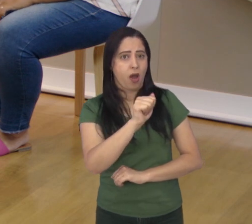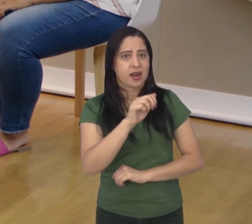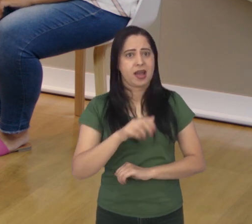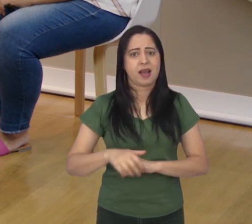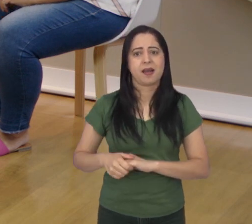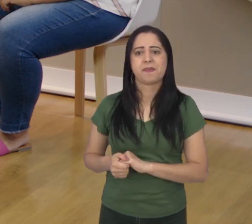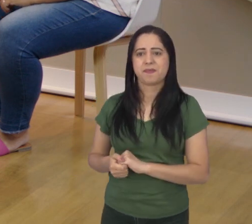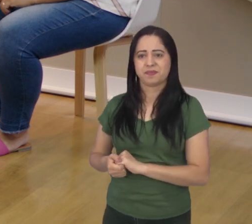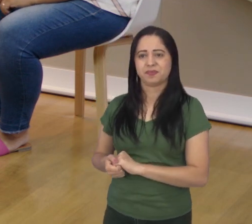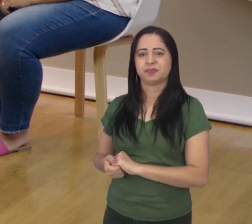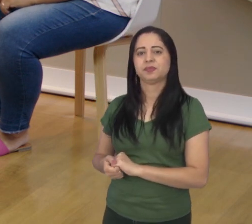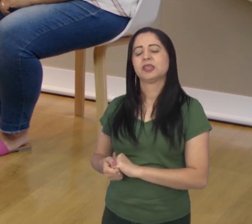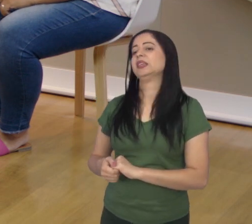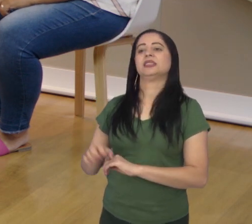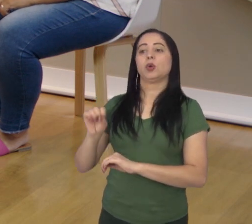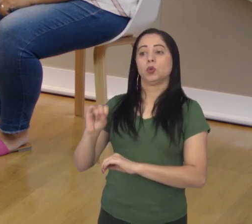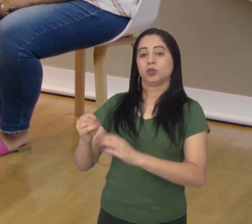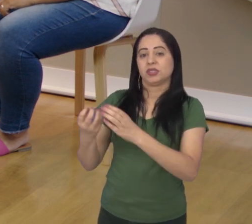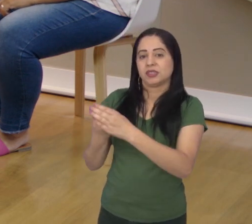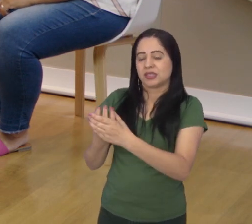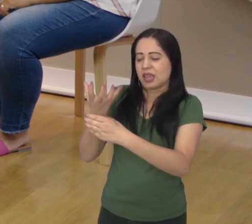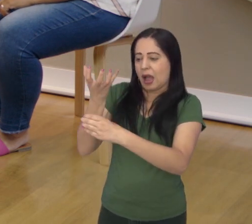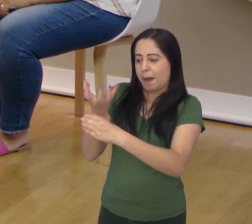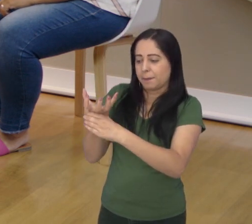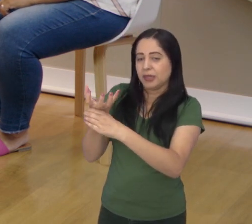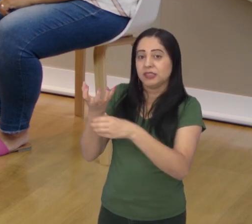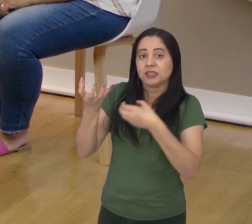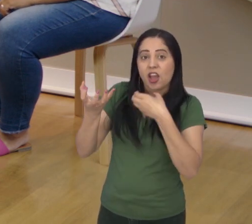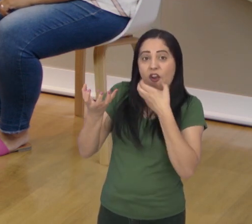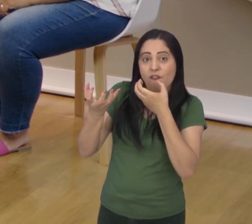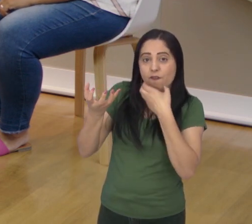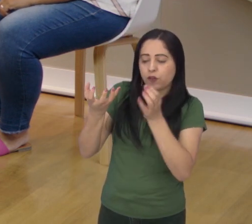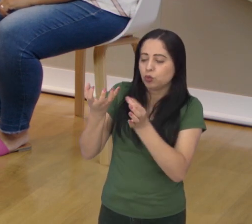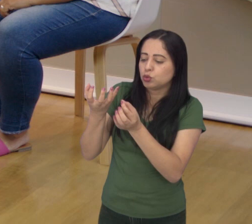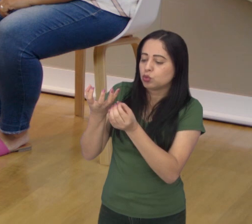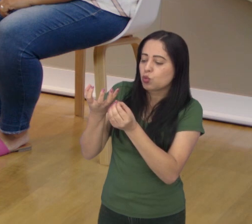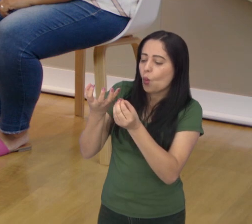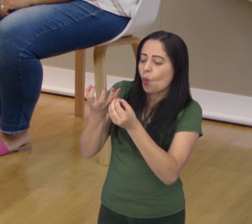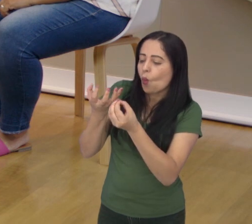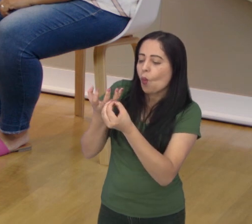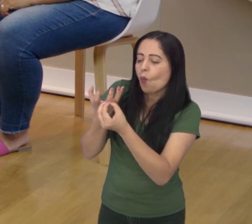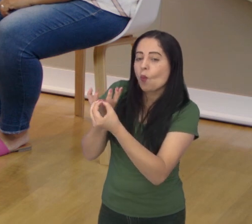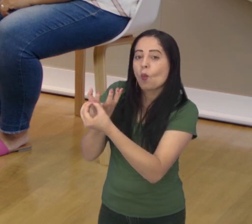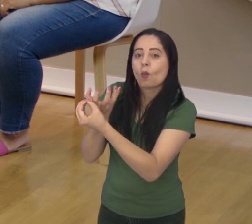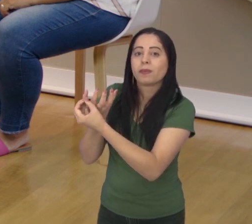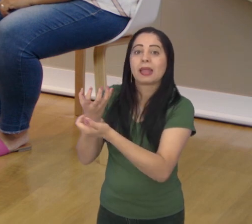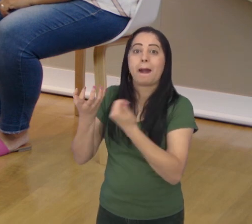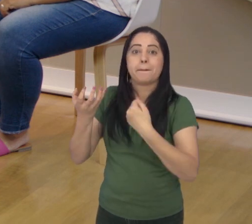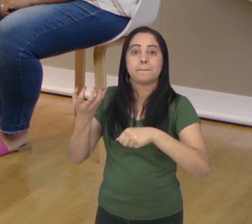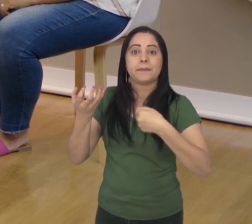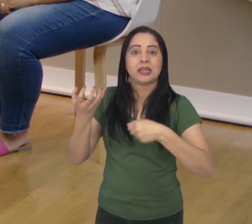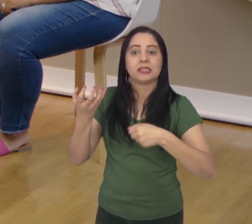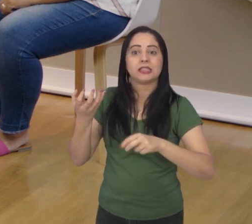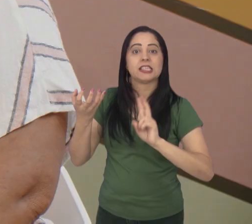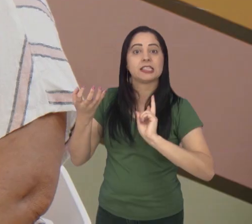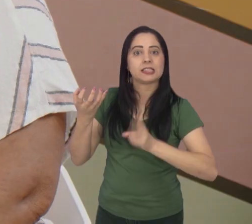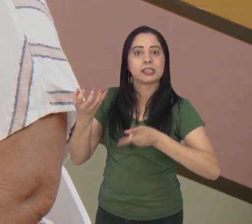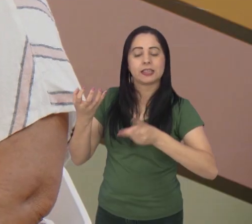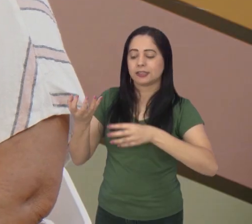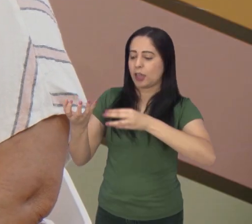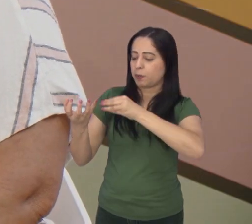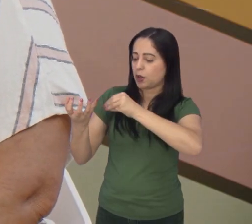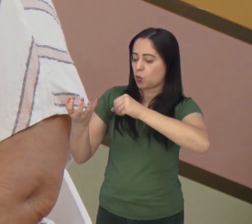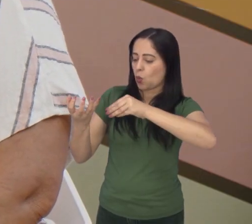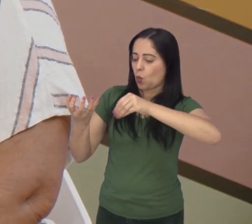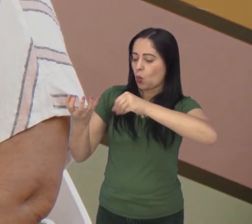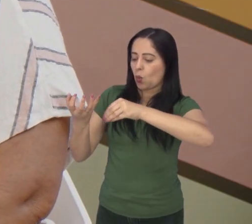linda, linda. Plantas que vão dar flor e fruto, eu preciso estar sempre colocando matéria orgânica. Tem